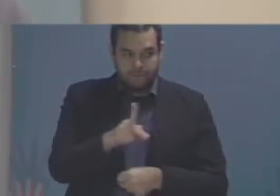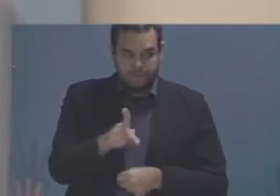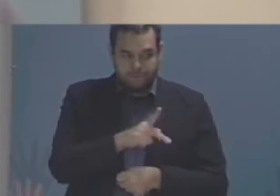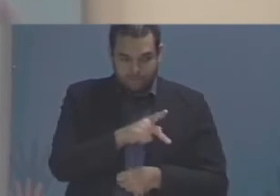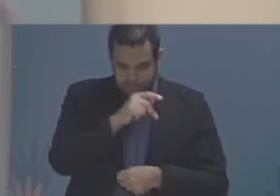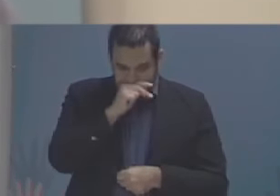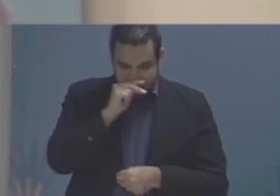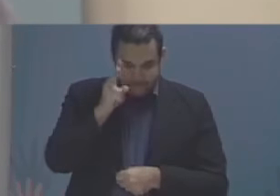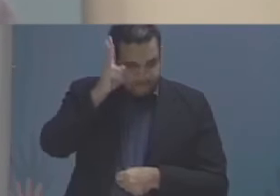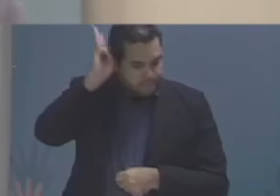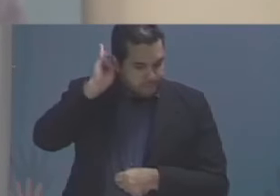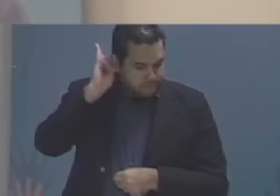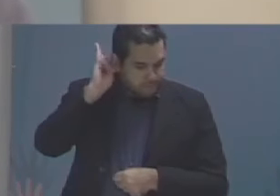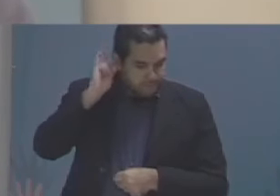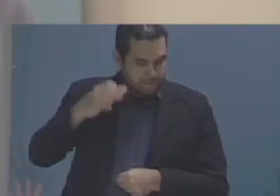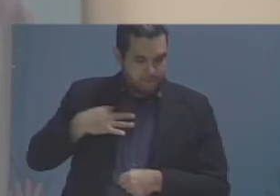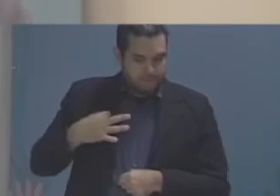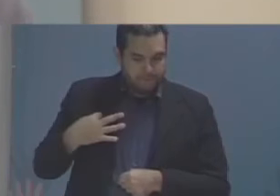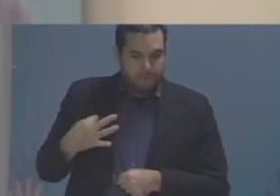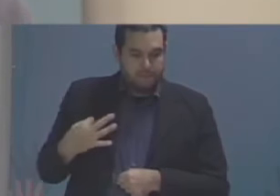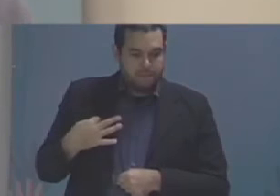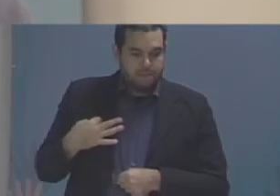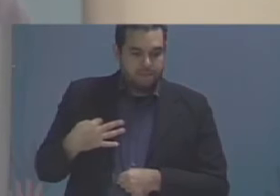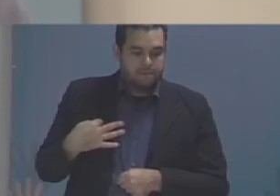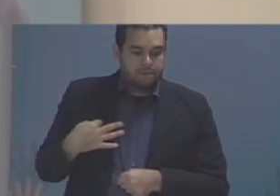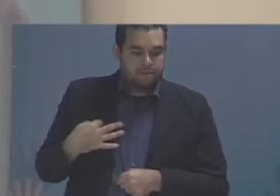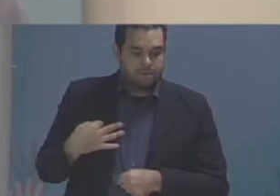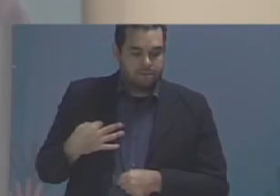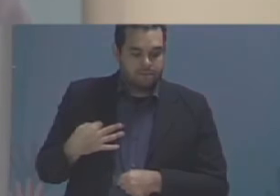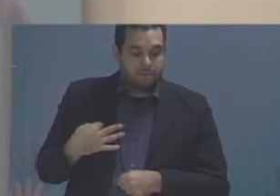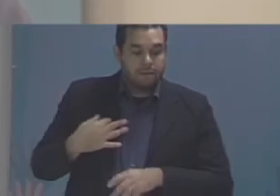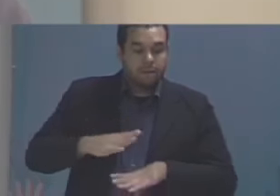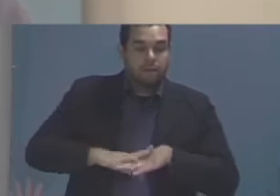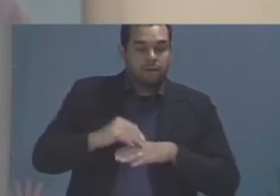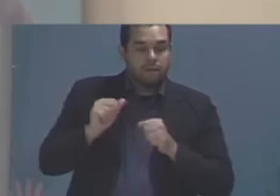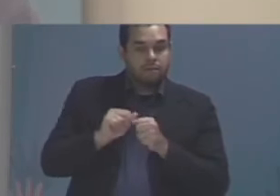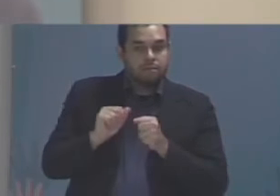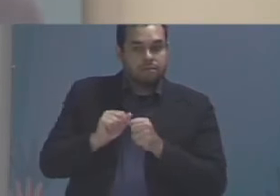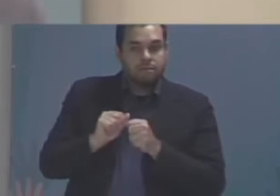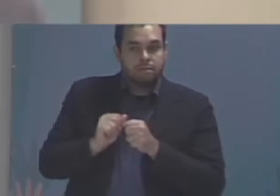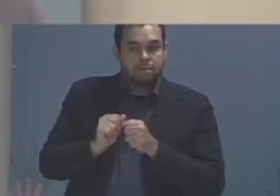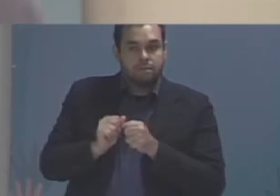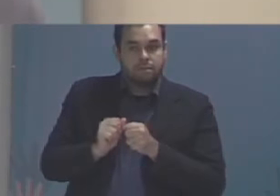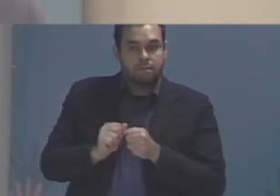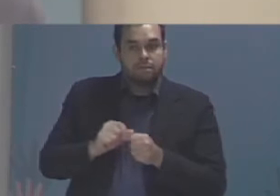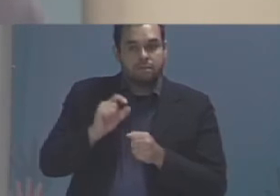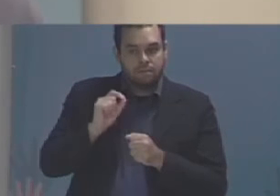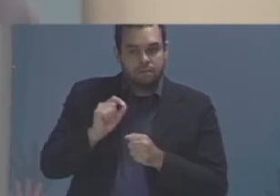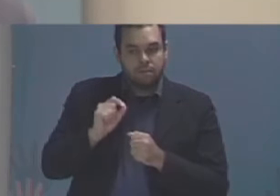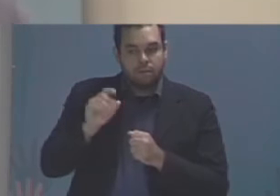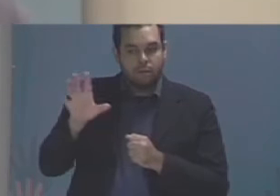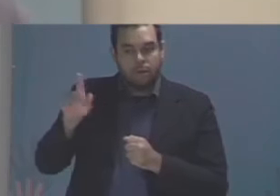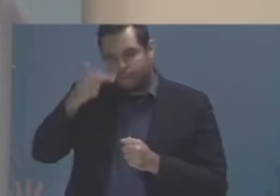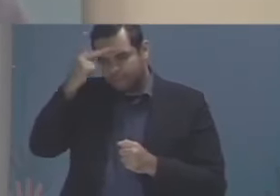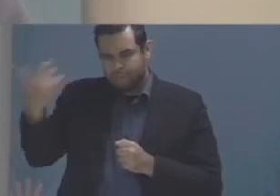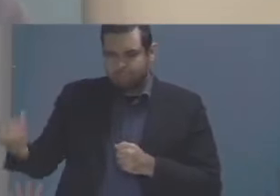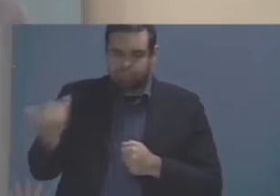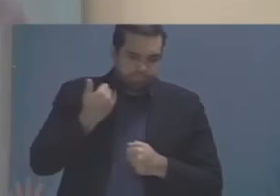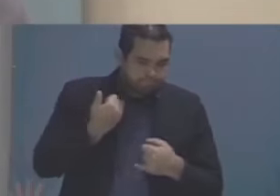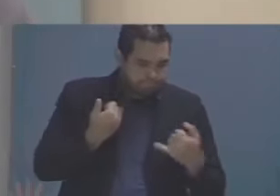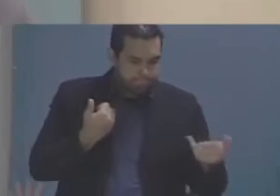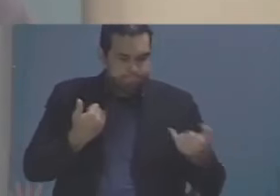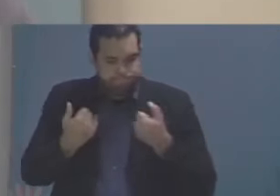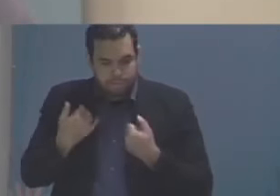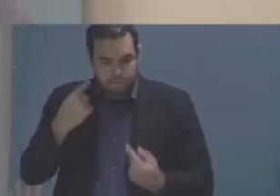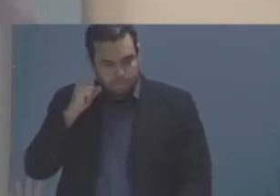na Mangueira, então uma das coisas que eu mais faço, eu ensinava matemática para o pessoal, uma das coisas que eu mais faço é escutar as pessoas. Eu tenho uma